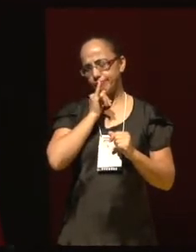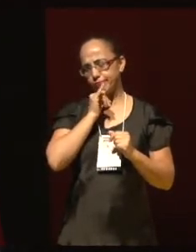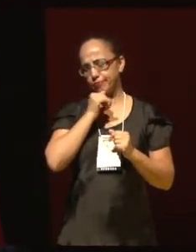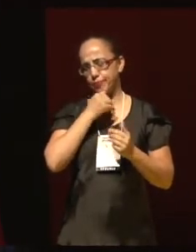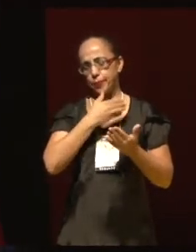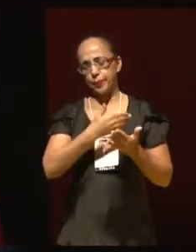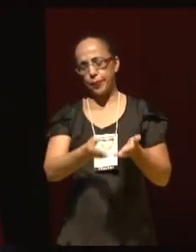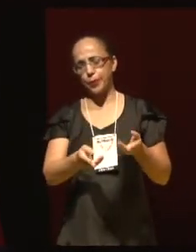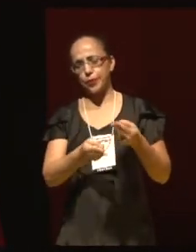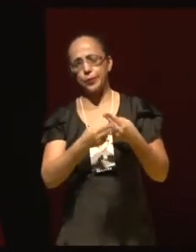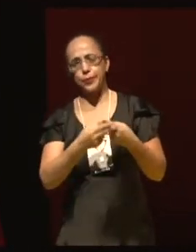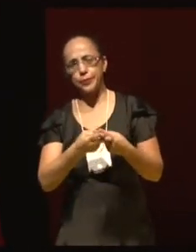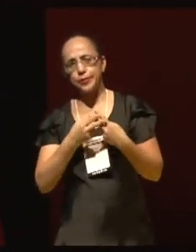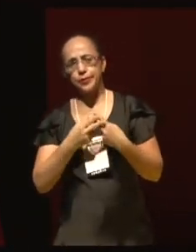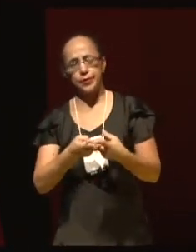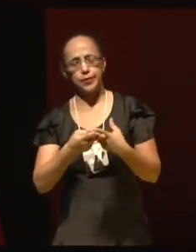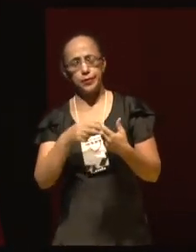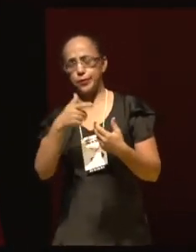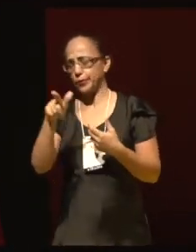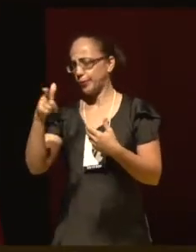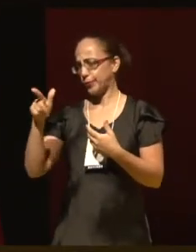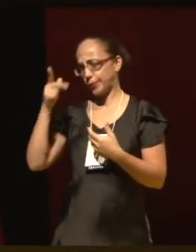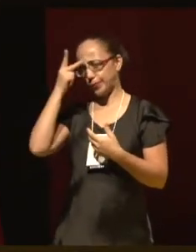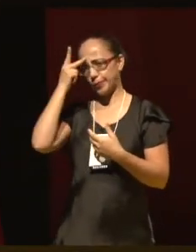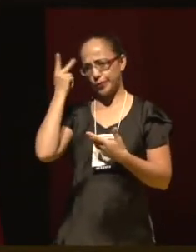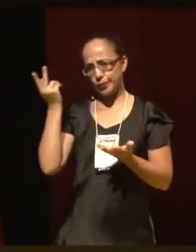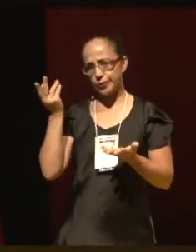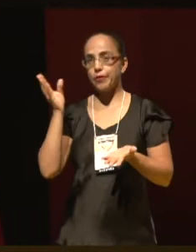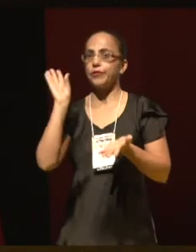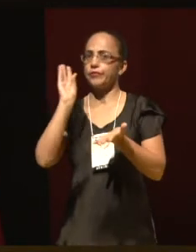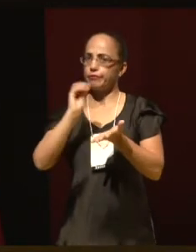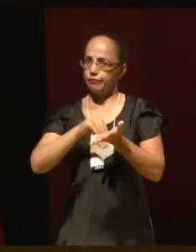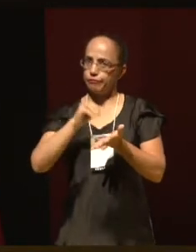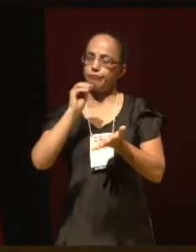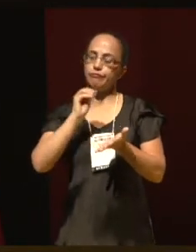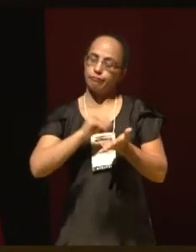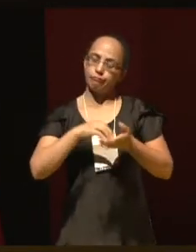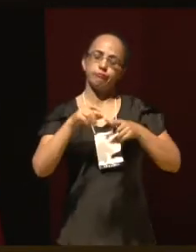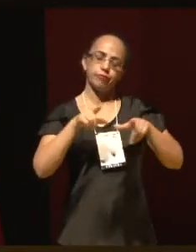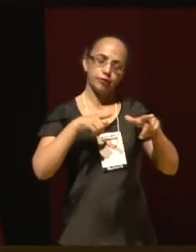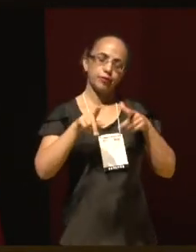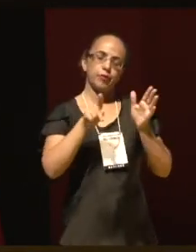paciência facilmente com os demais, falta trabalho pessoal.